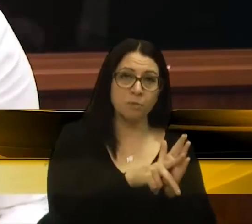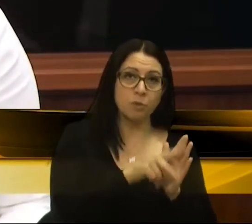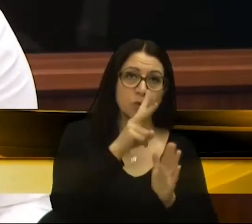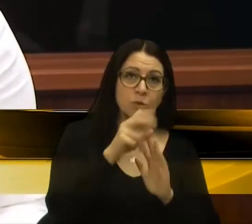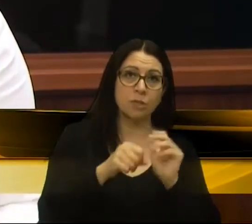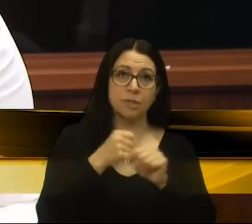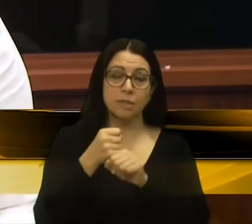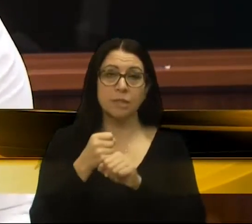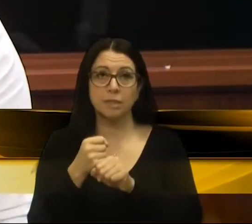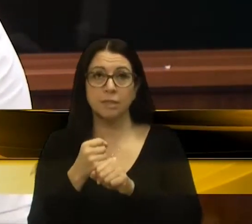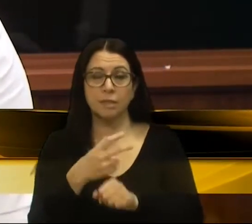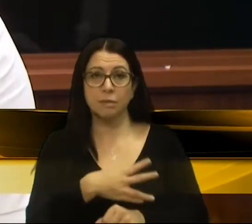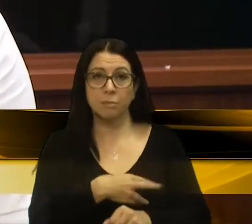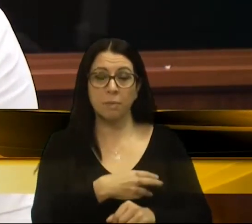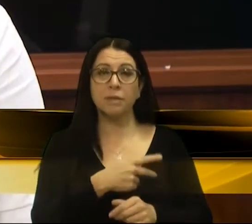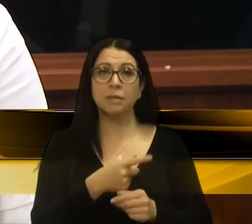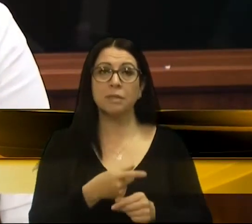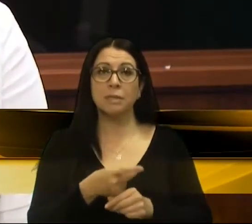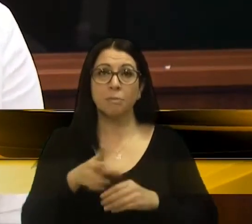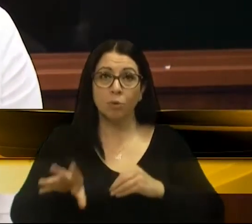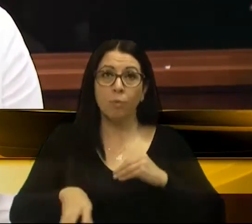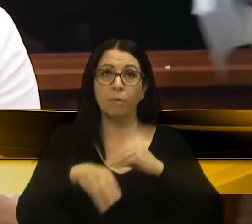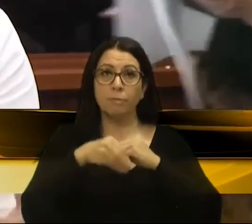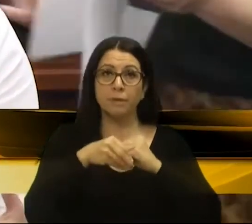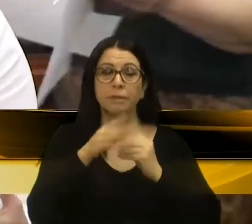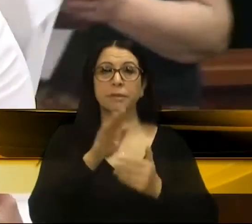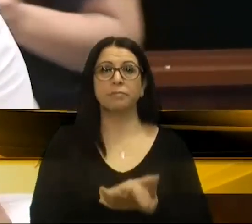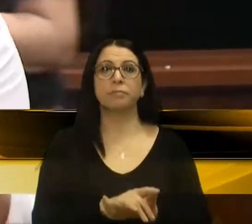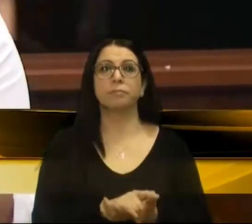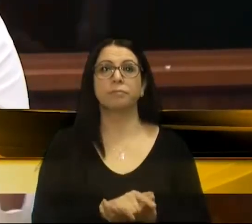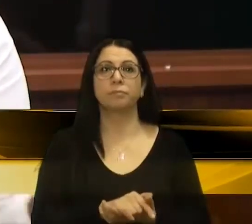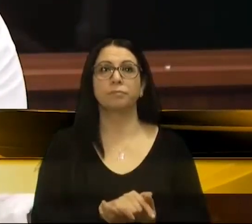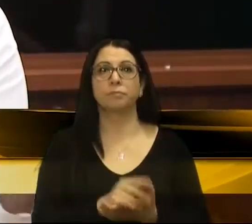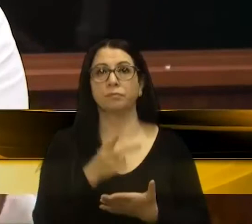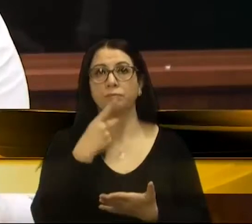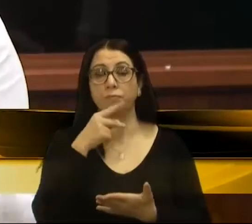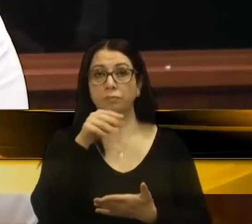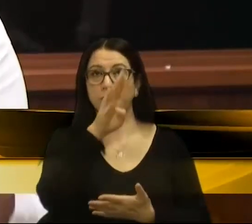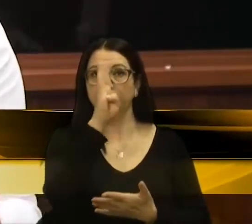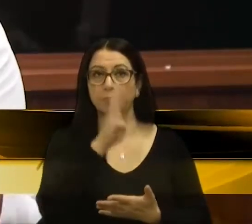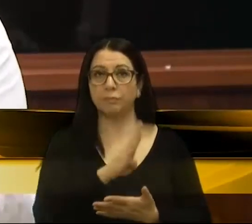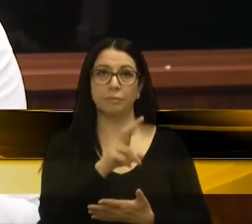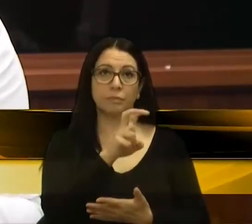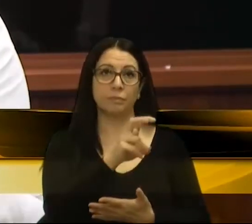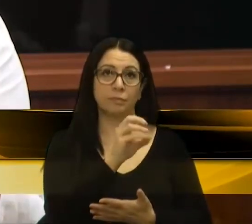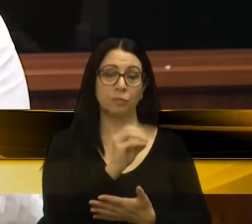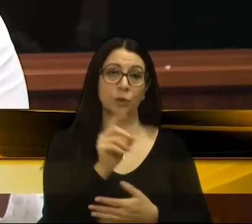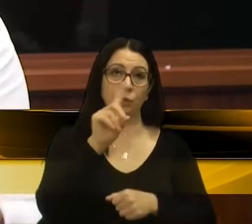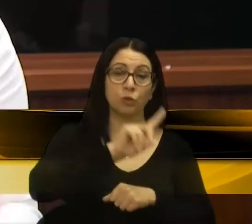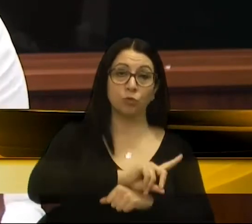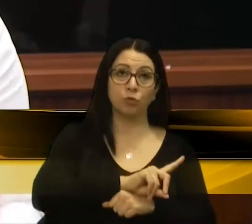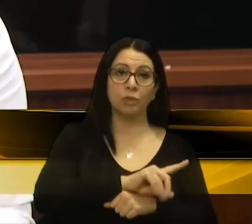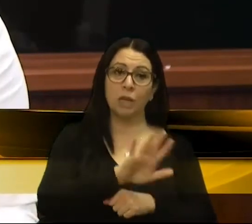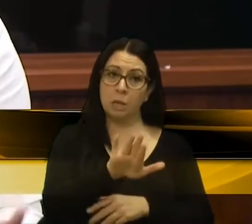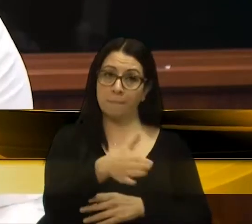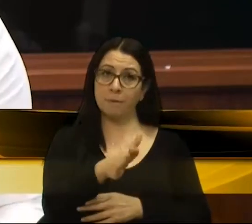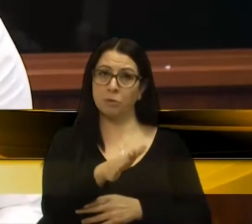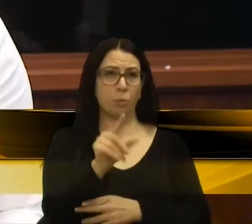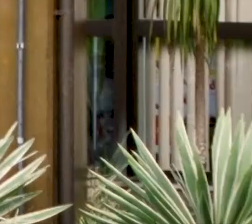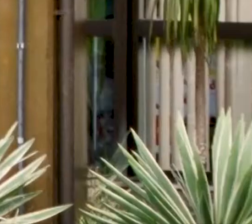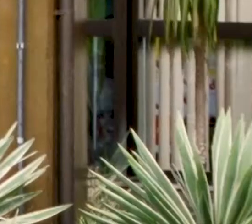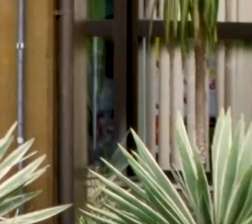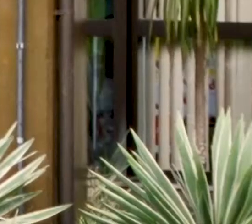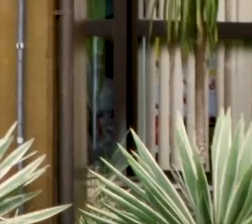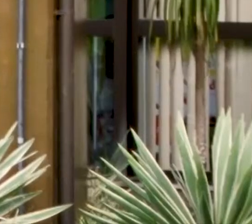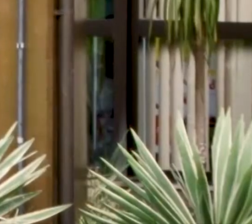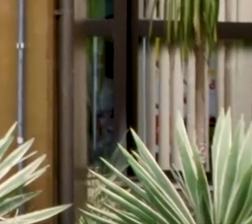anos de amamentação de forma complementar. E, como eu disse, no Brasil fica em torno de 50 dias a média, isso é muito baixo.